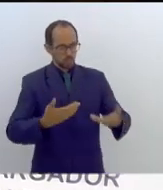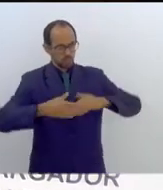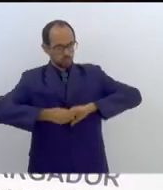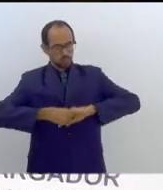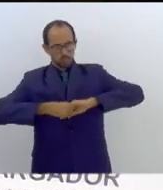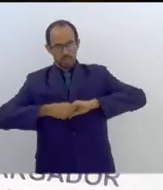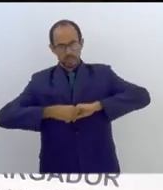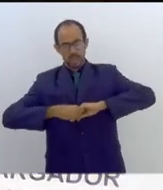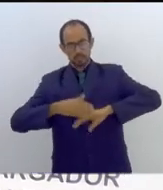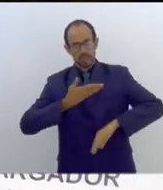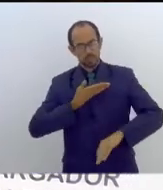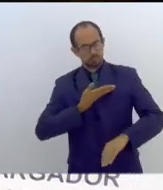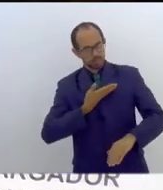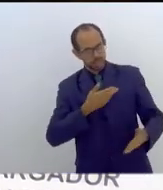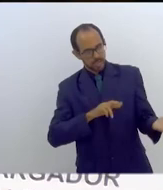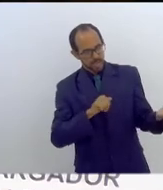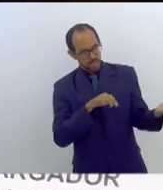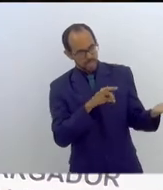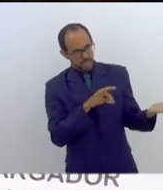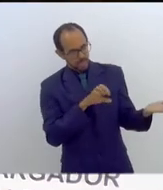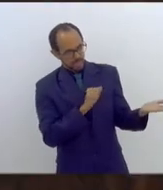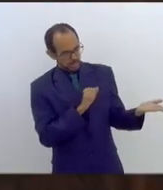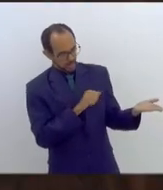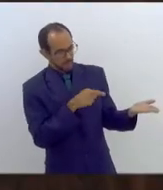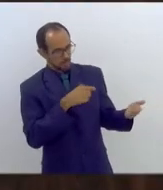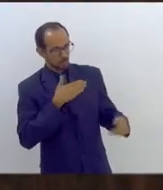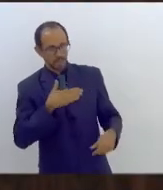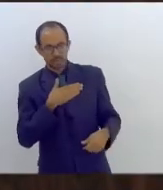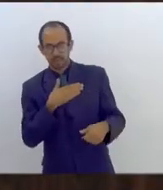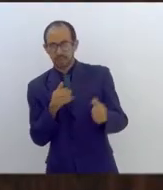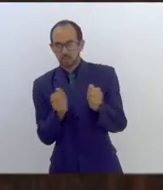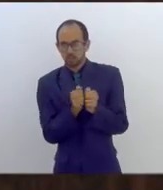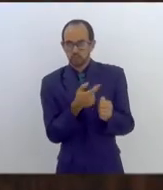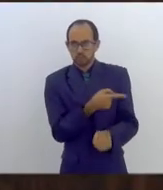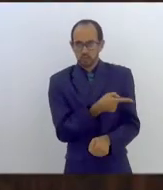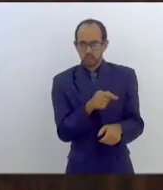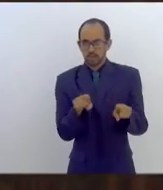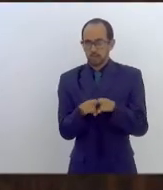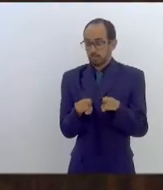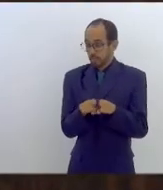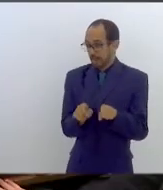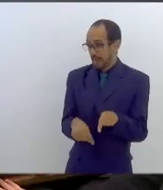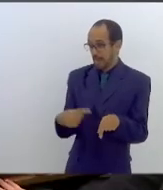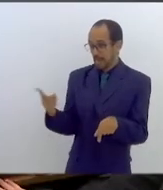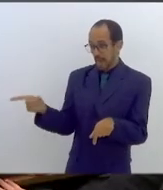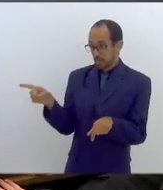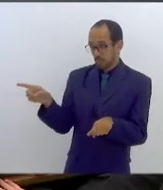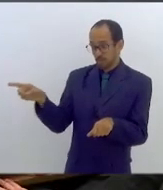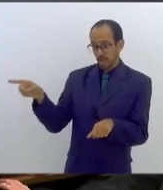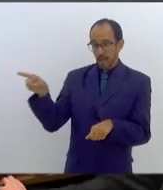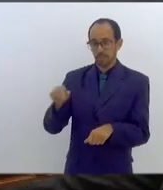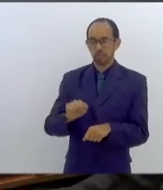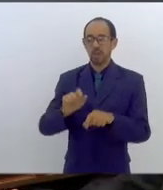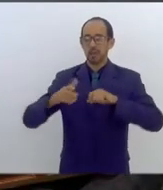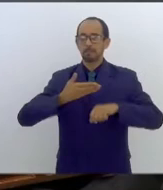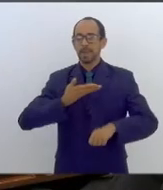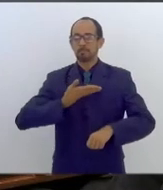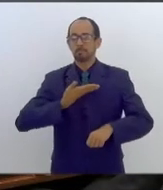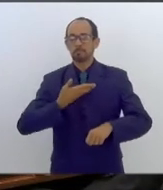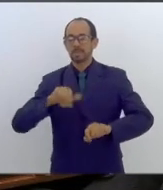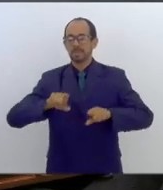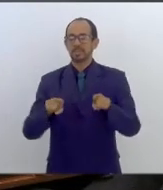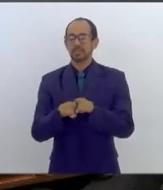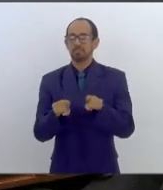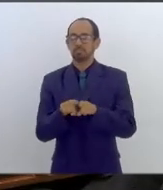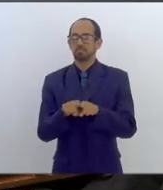a minha colega Renata França um prazer estar ao seu lado quero cumprimentar lá no outro extremo a minha colega e amiga